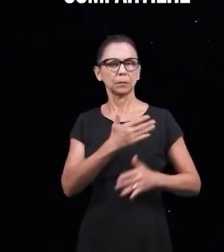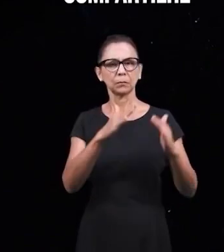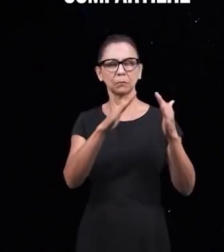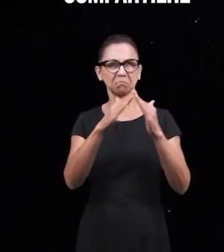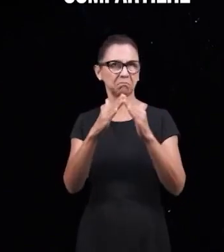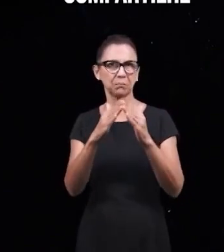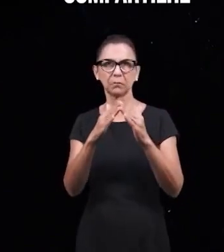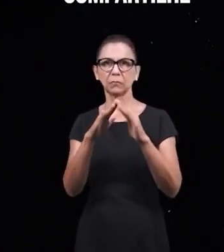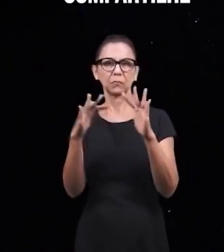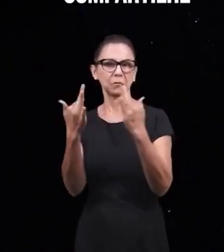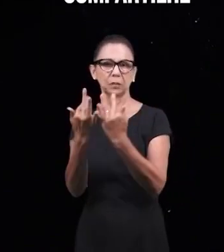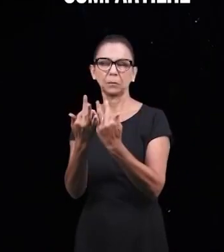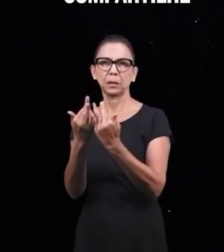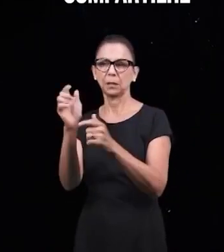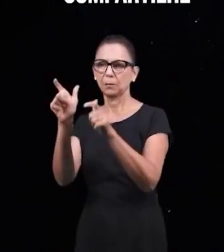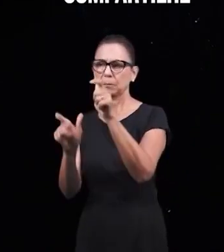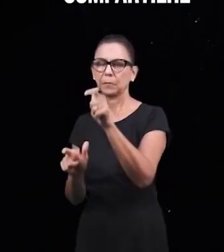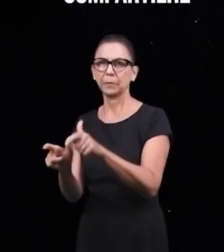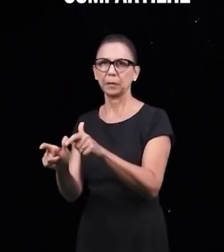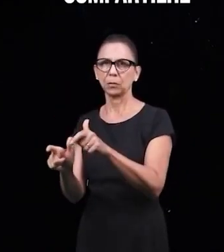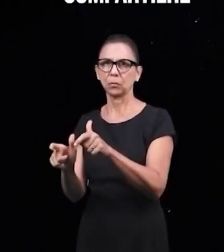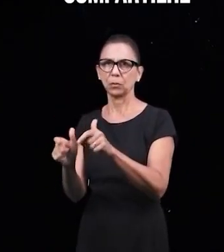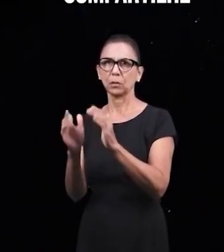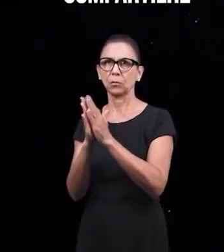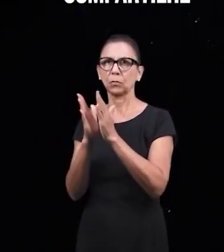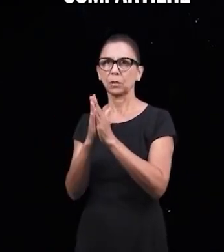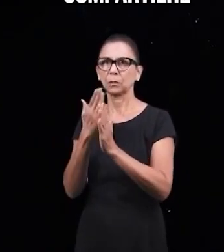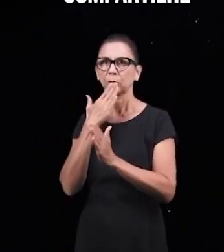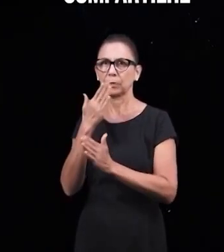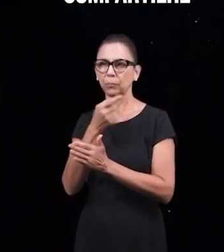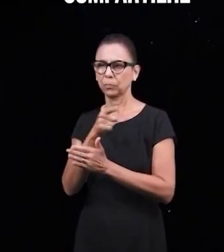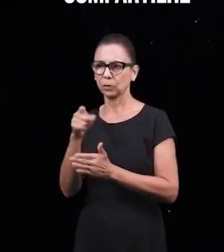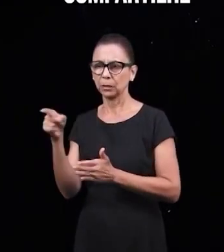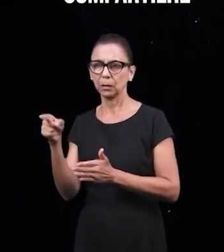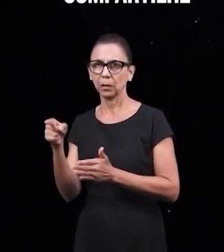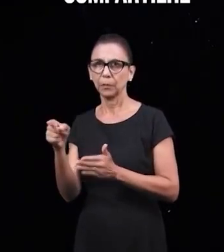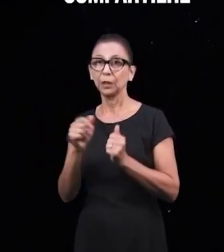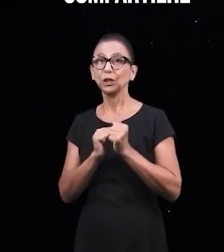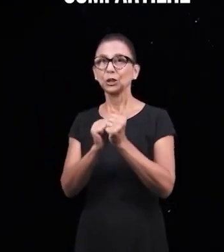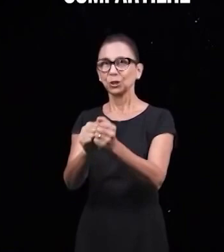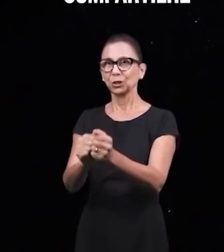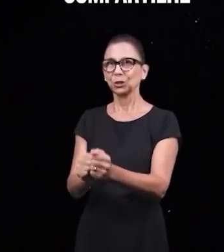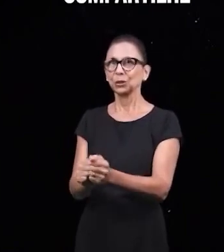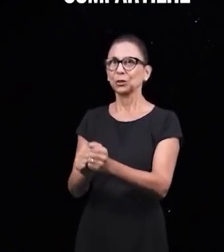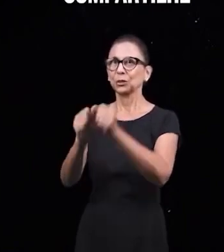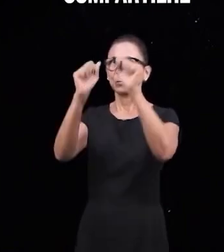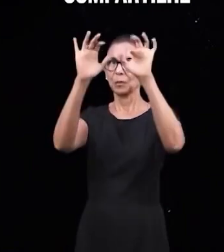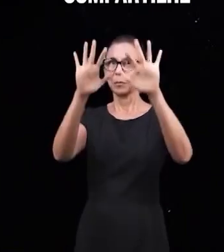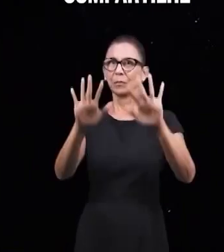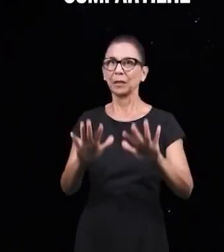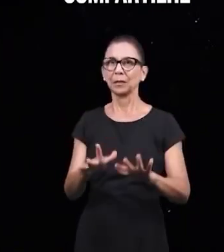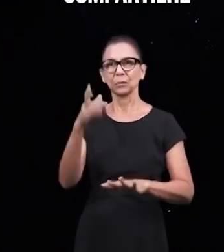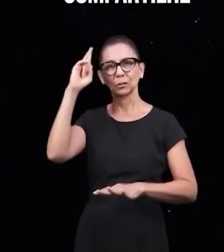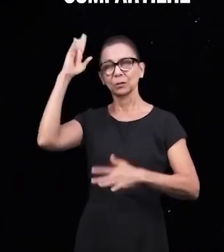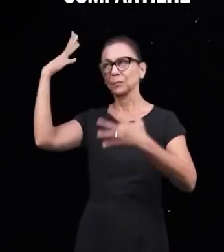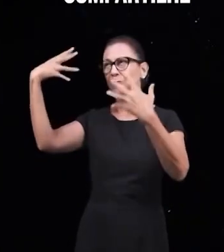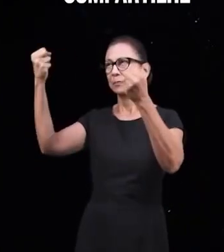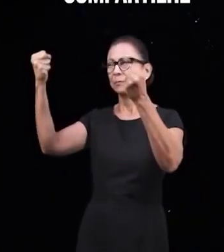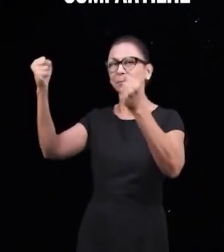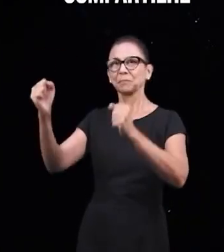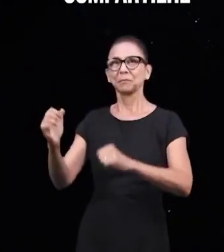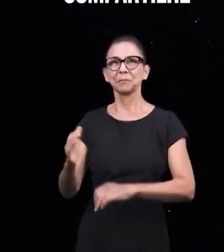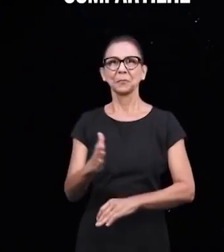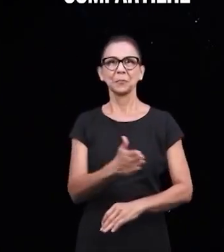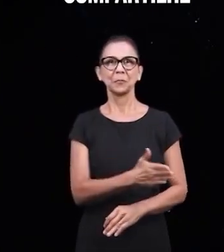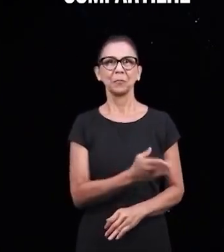amigos, vizinhos, parentes, pessoas por quem você está orando. E juntos receberemos uma grande bênção do